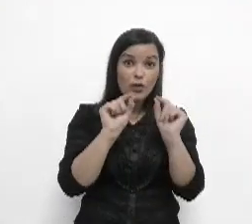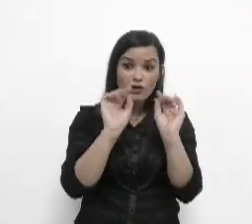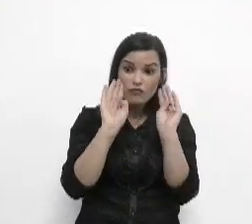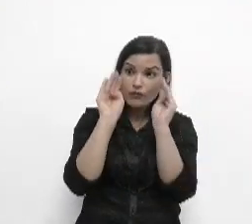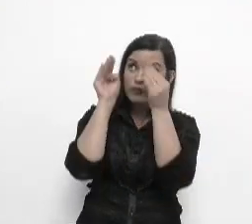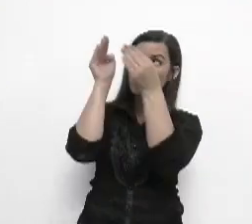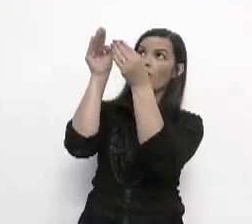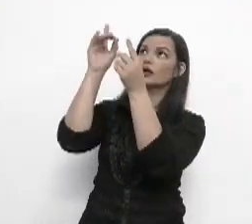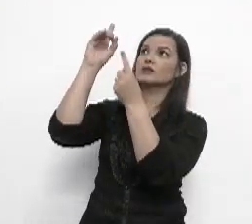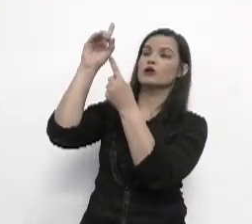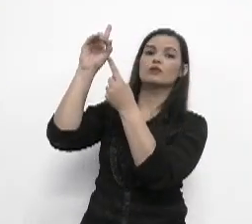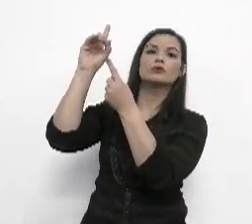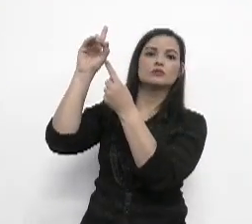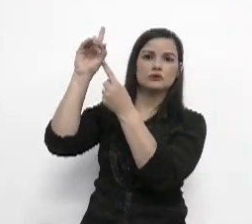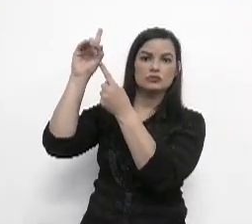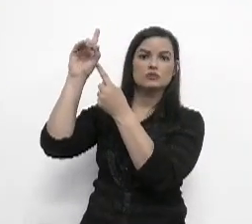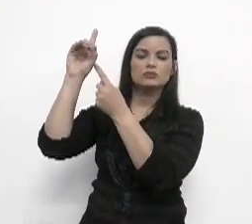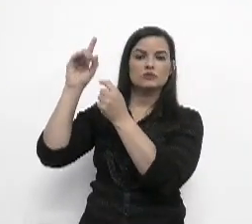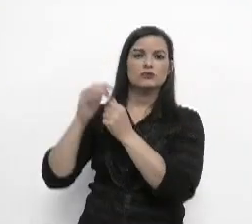Deus.